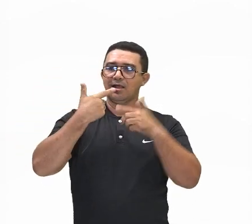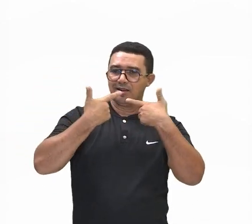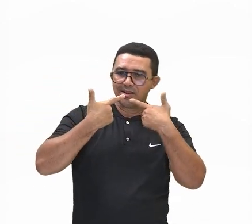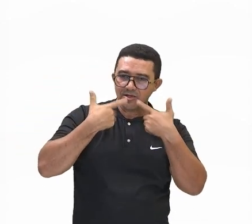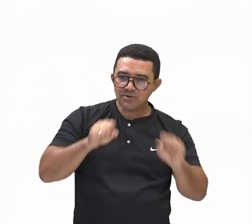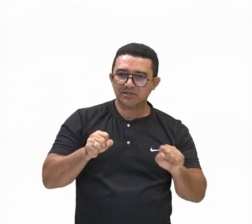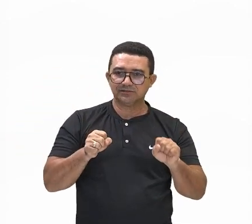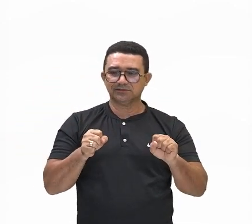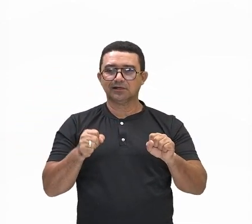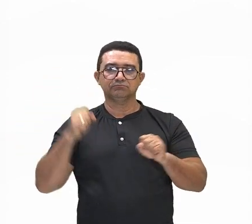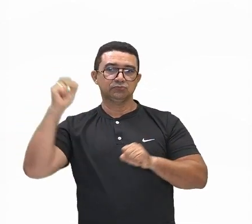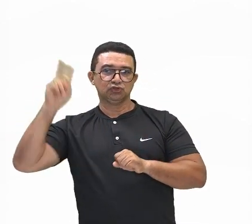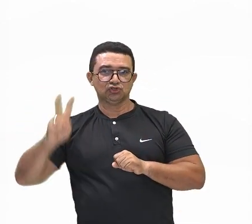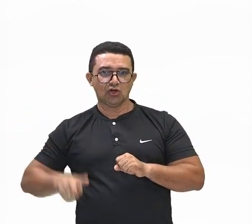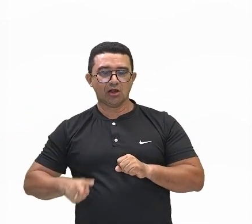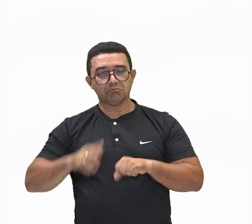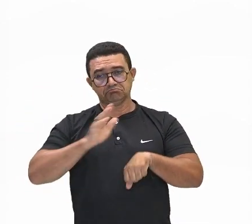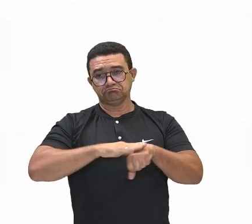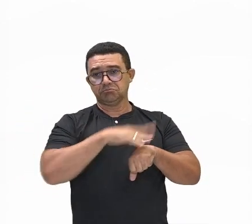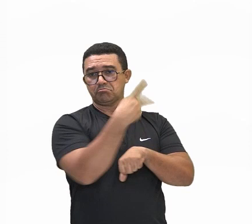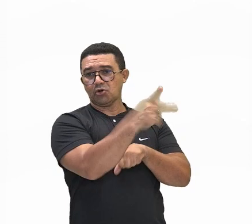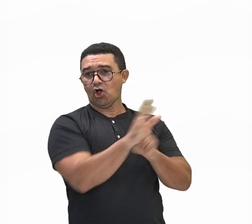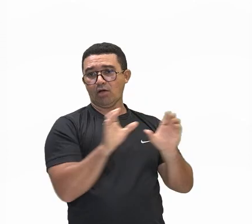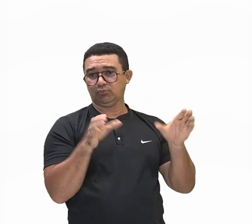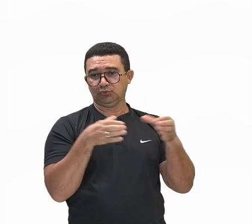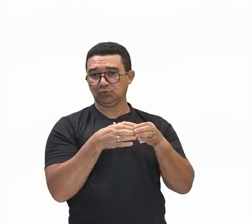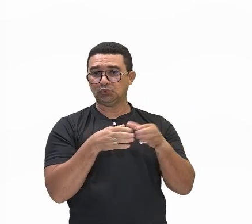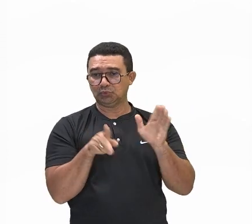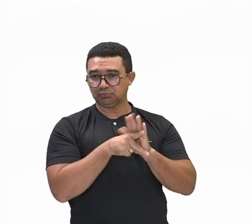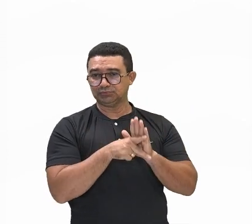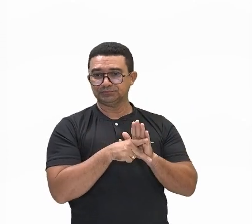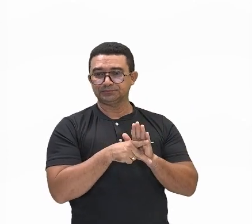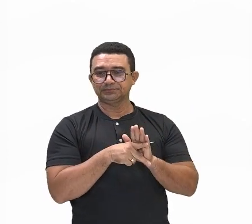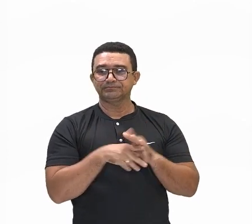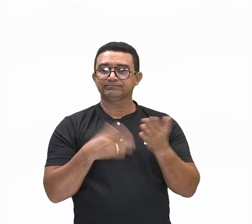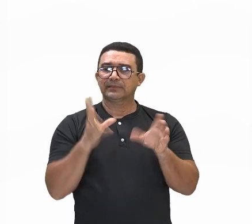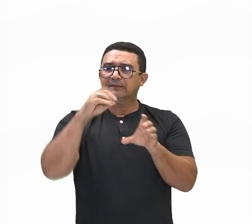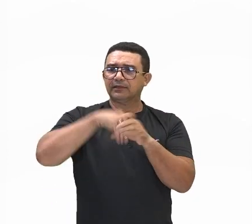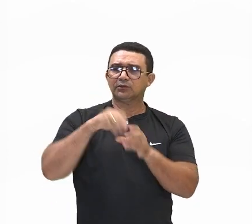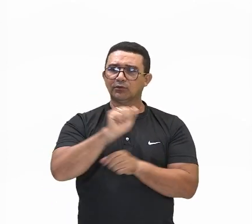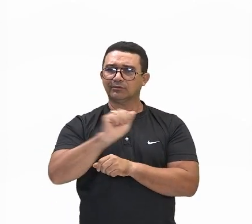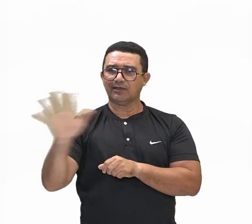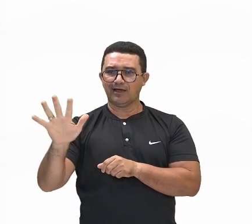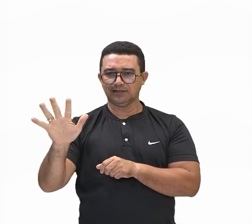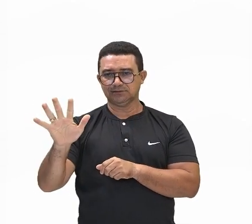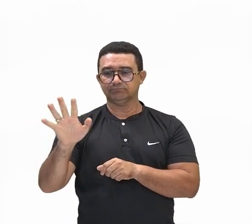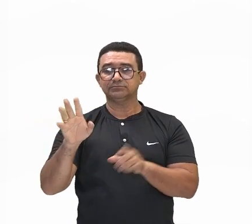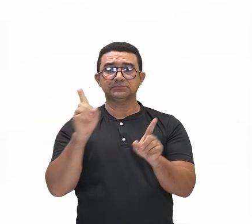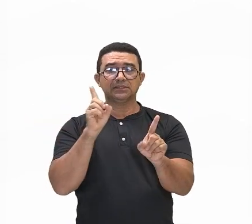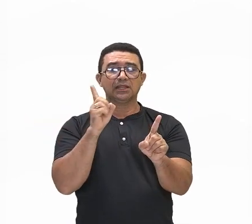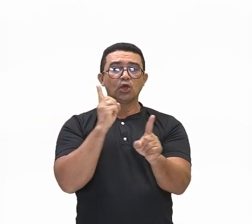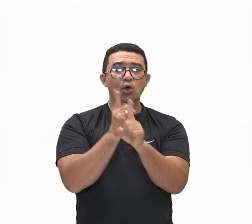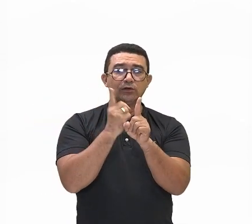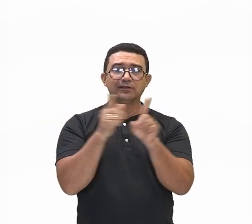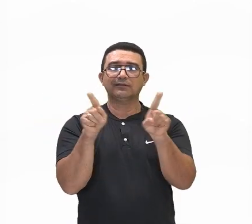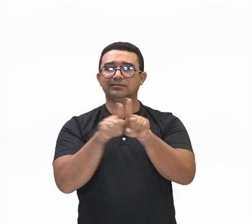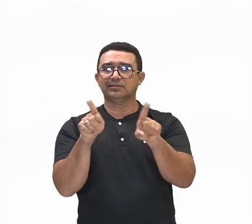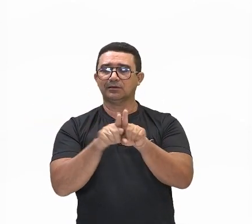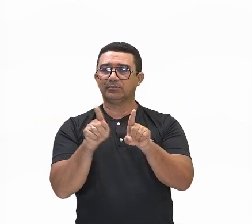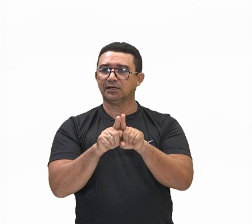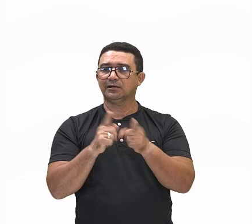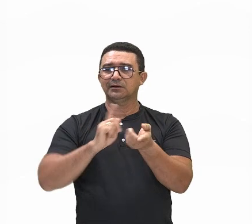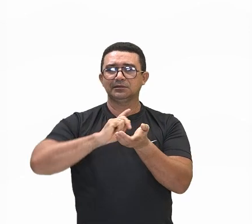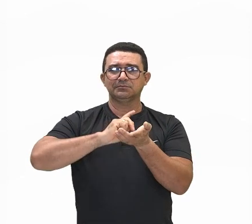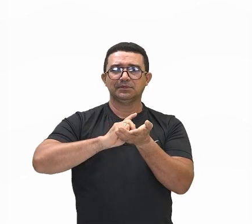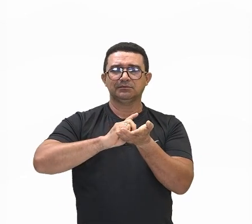sendo única. E dentro da Ásia, gente, a gente vai encontrar aí uma ampla